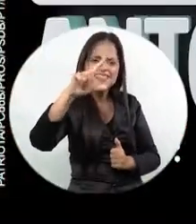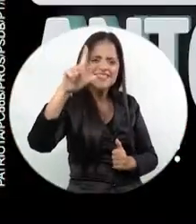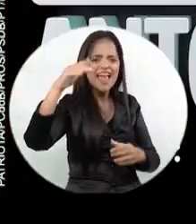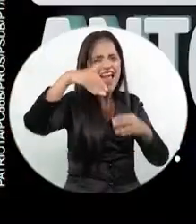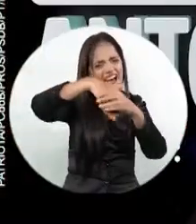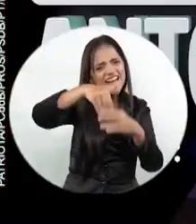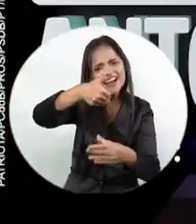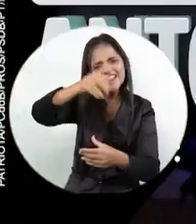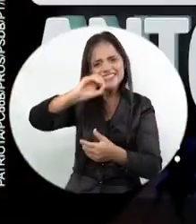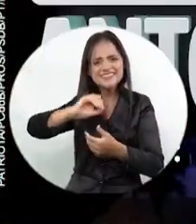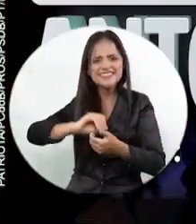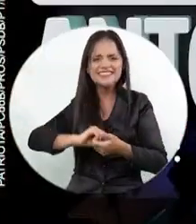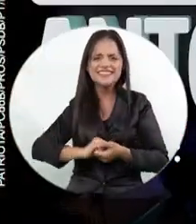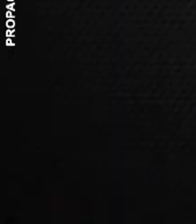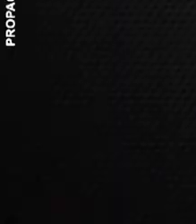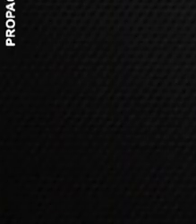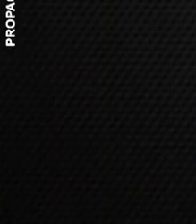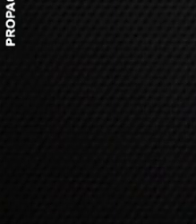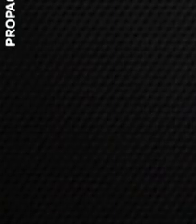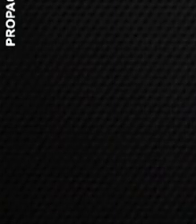Voto no Zé!